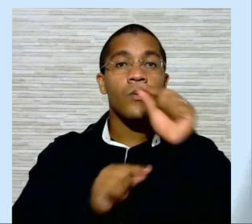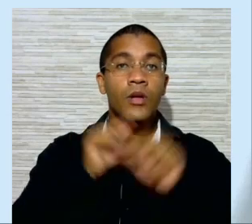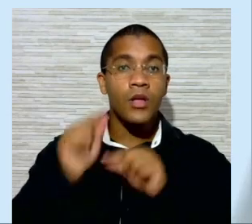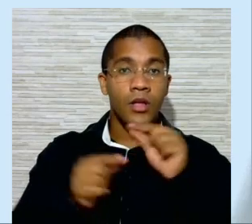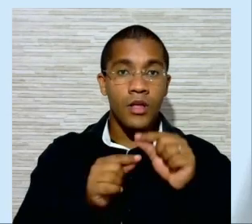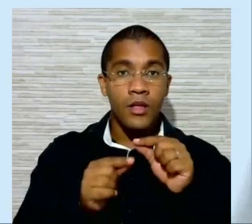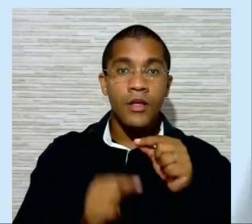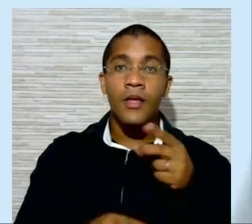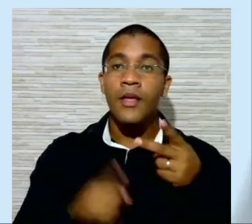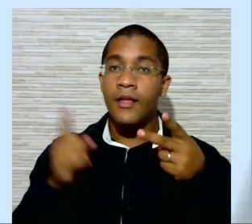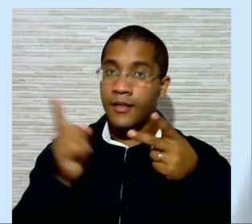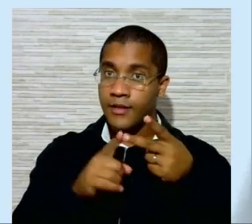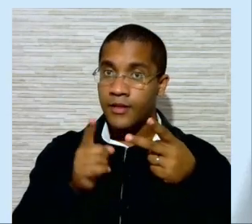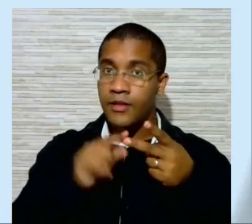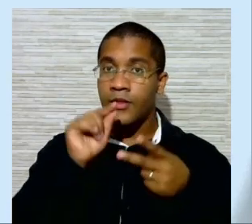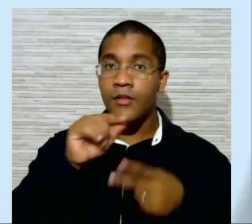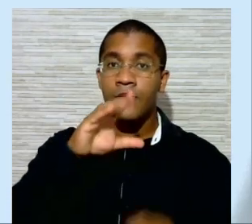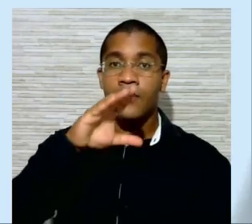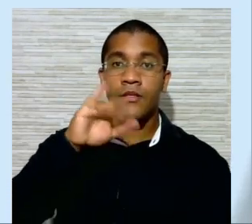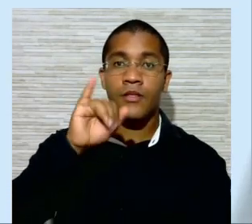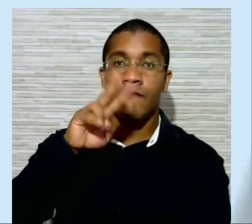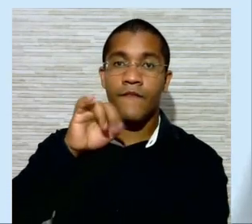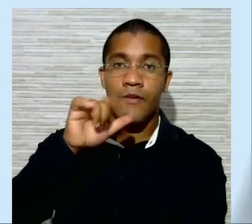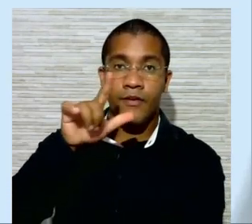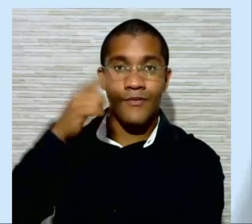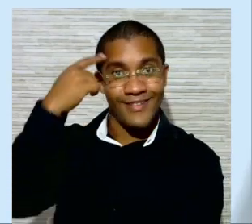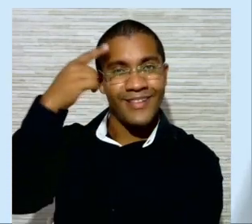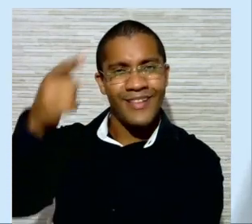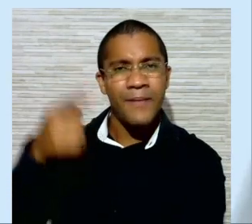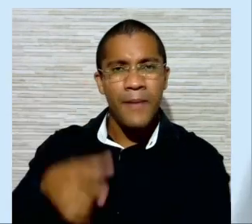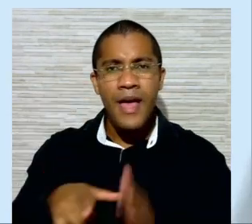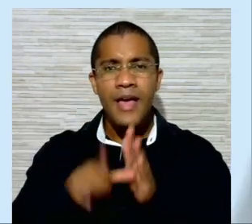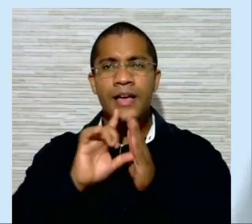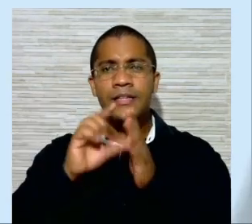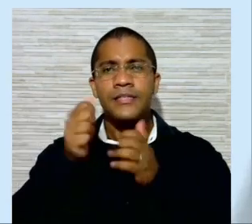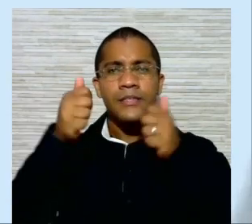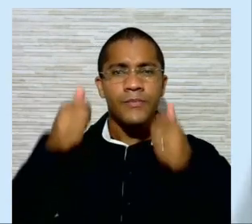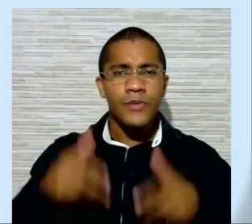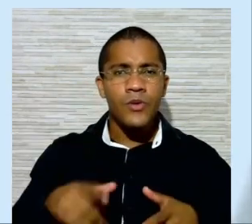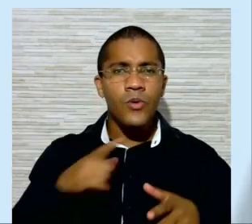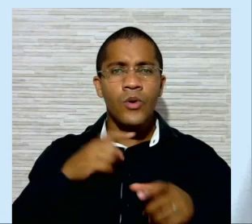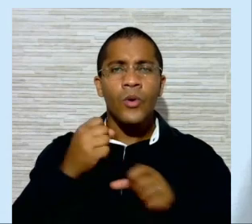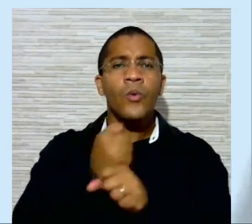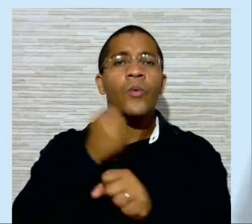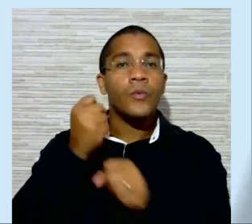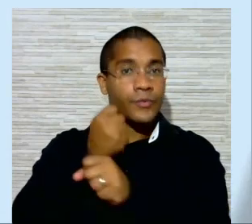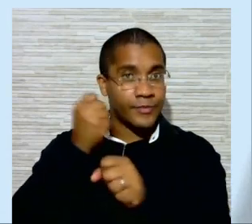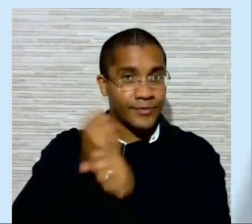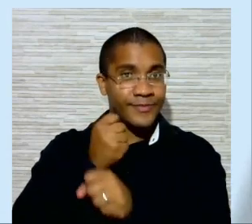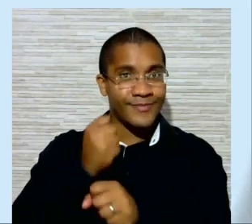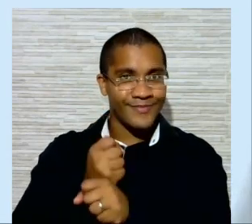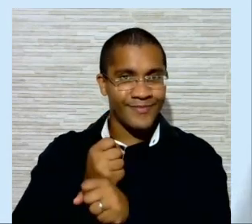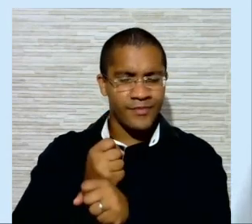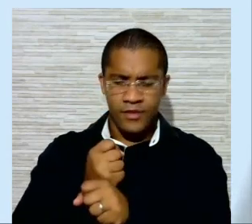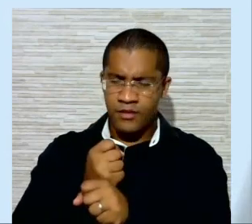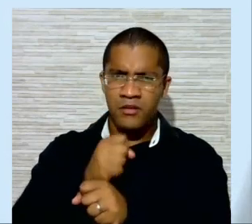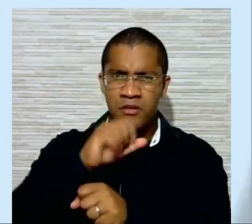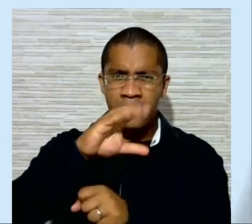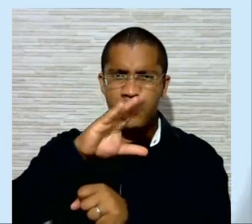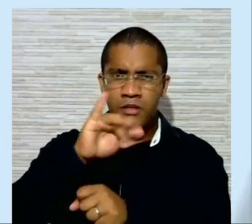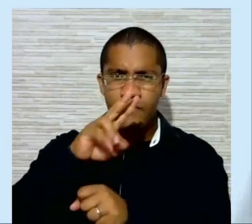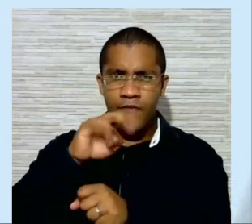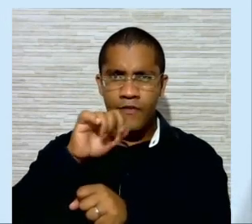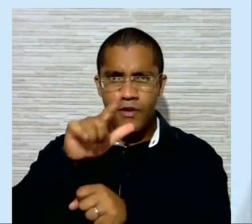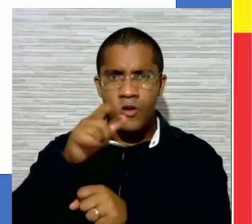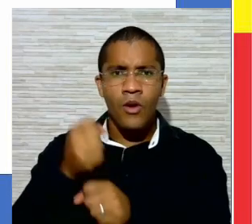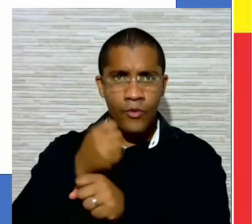ser a indústria civil, tá? Então, aquela indústria que eu falei para vocês que trabalha na construção, né? Então,